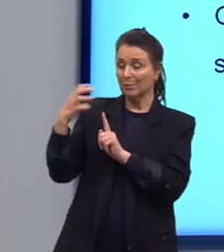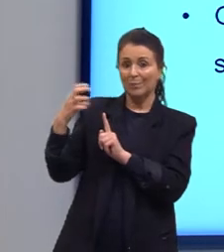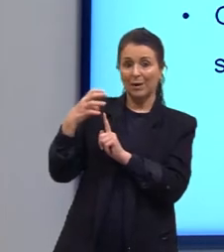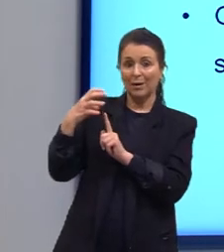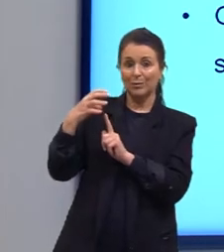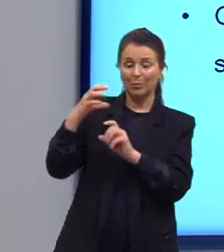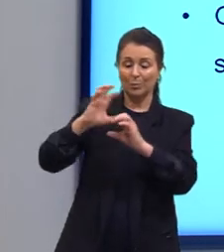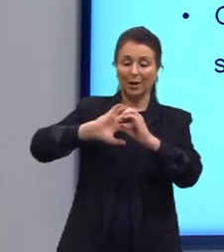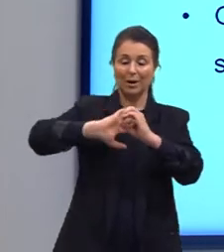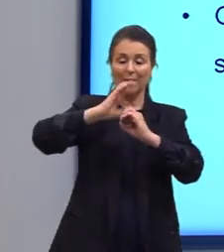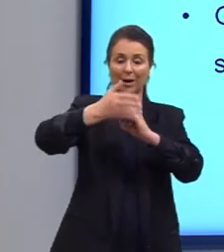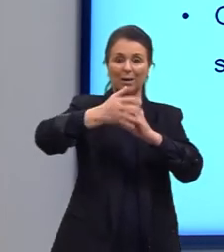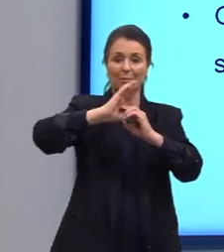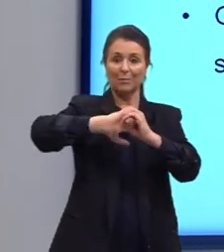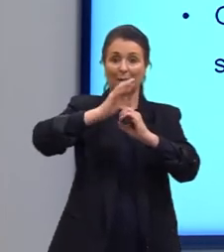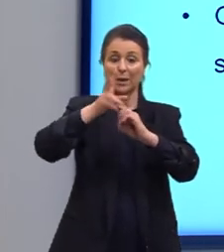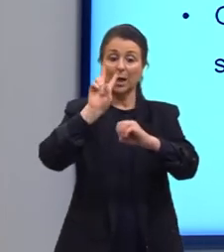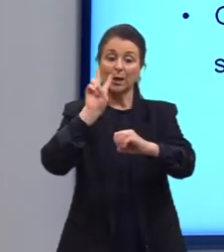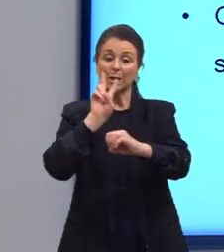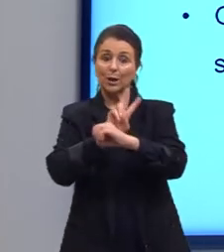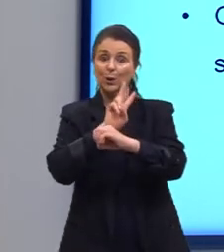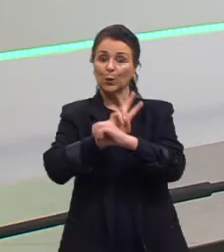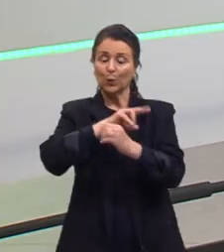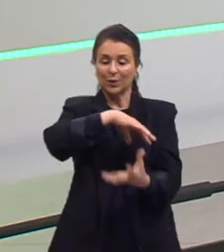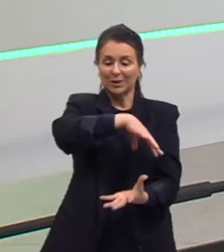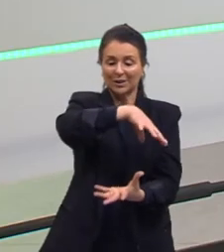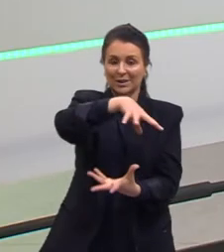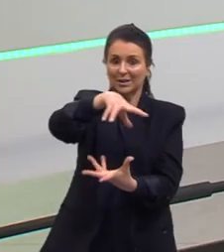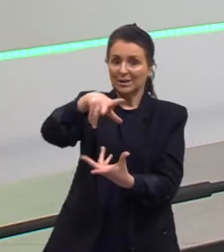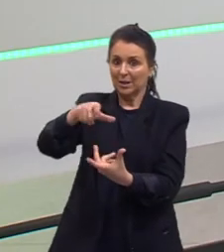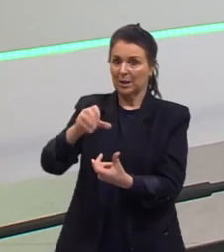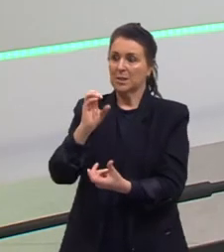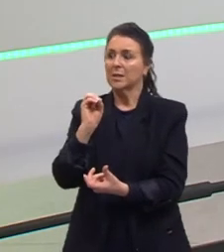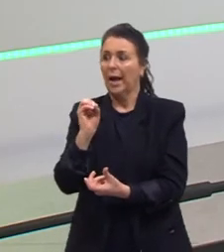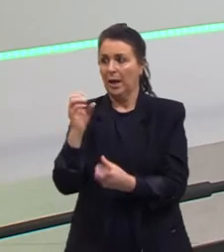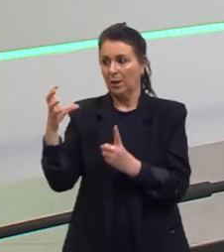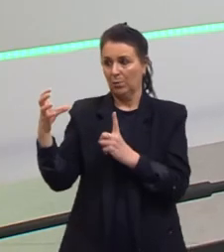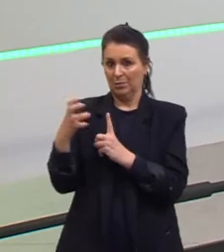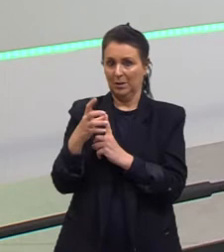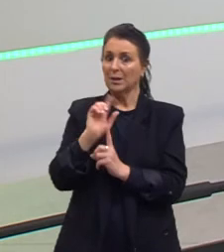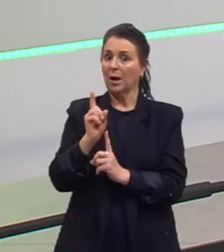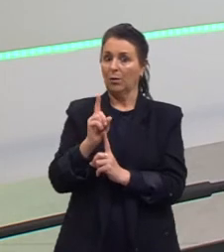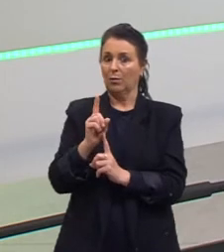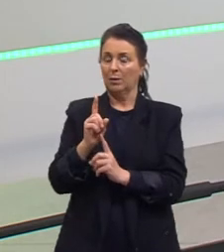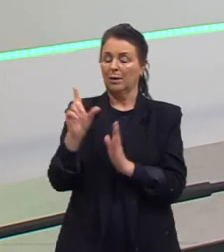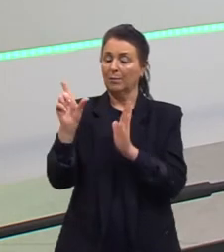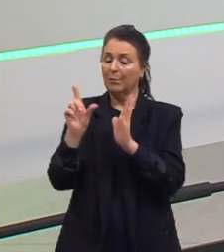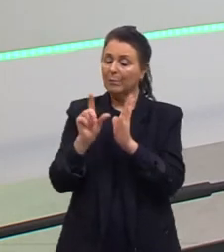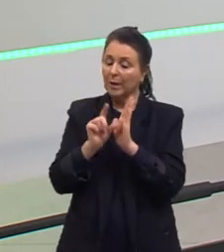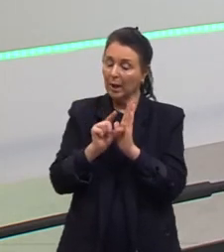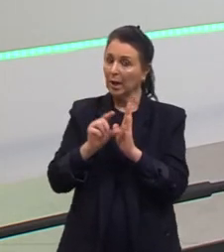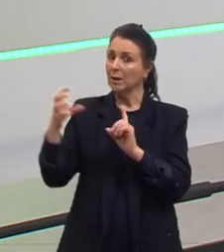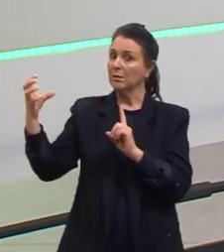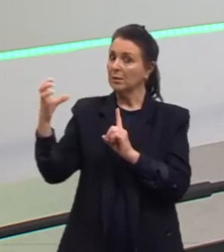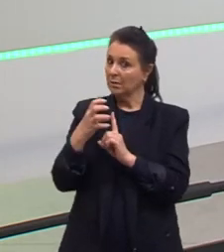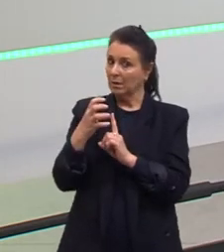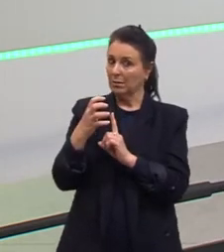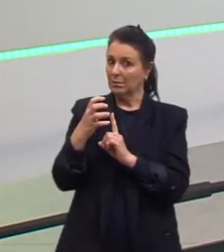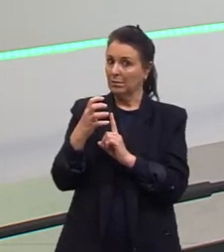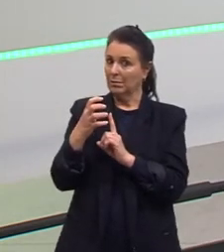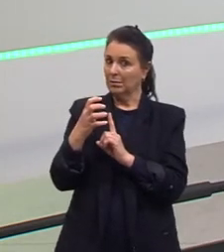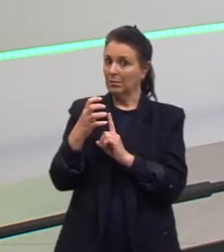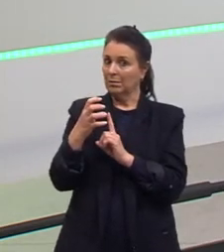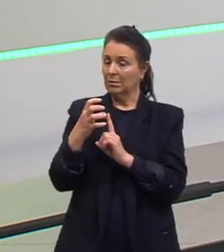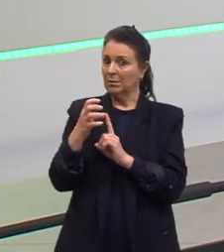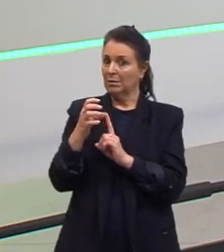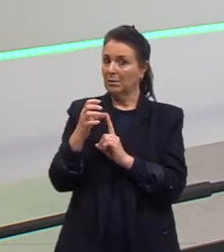fera não quer dizer que não tenha zero Impacto não zero Impacto não tem ele tem menos do que o CFC Então existe alternativas aí